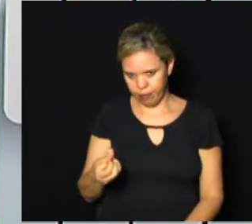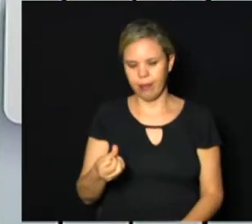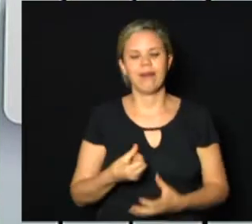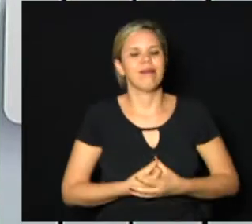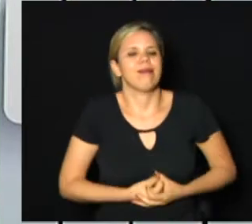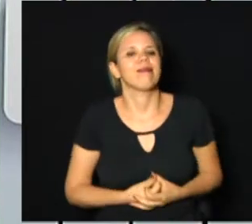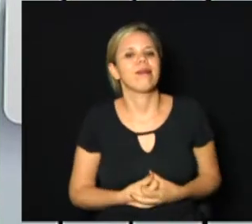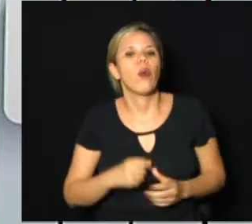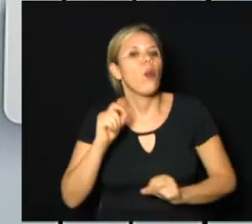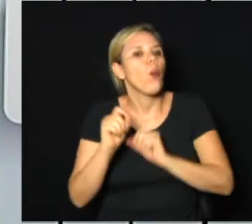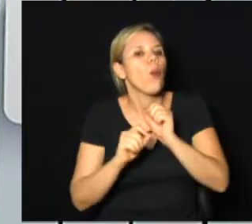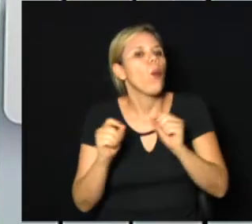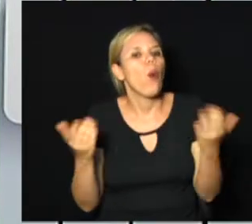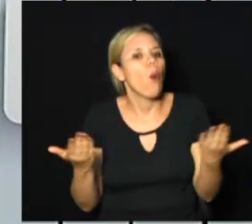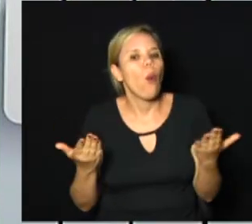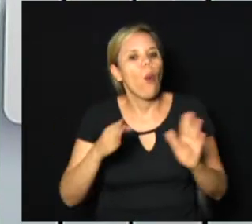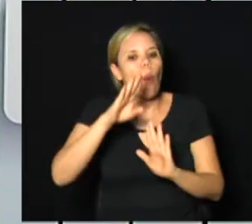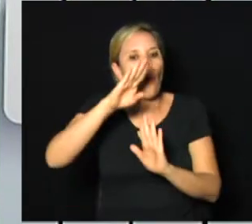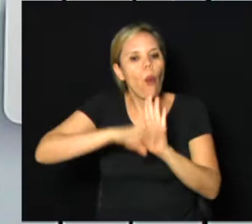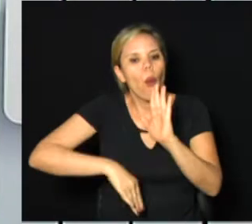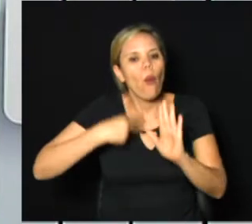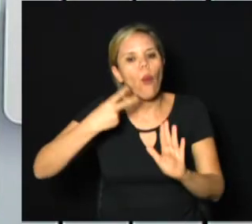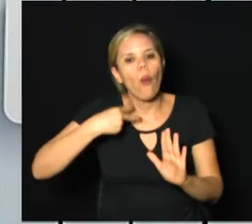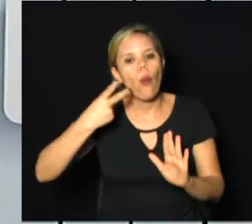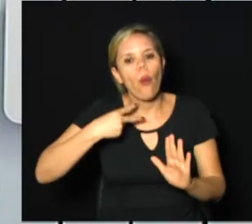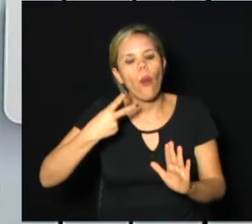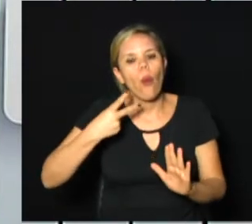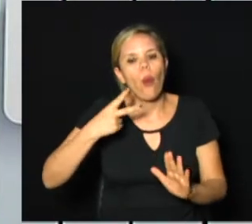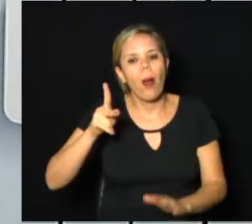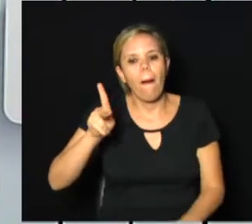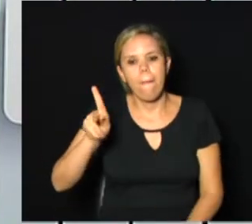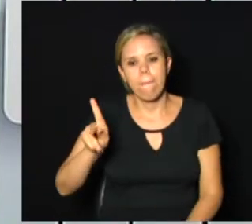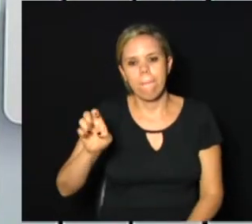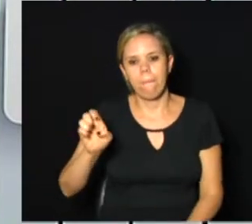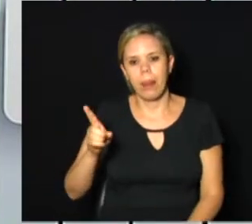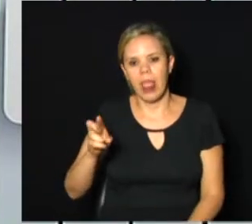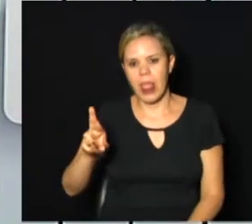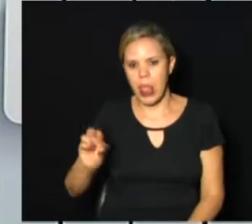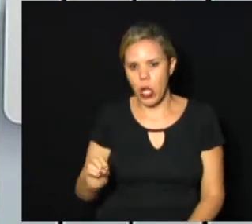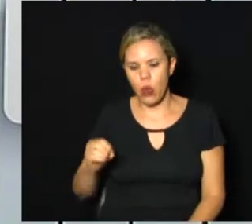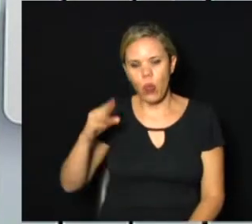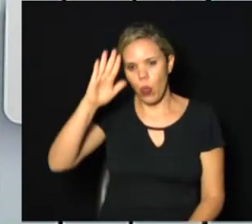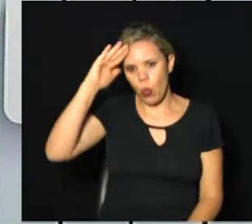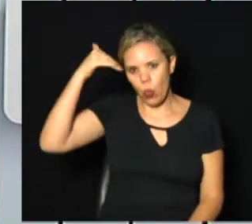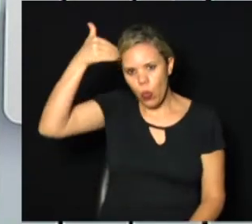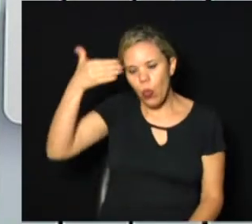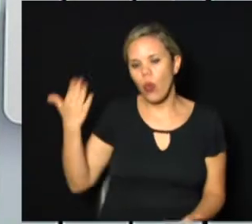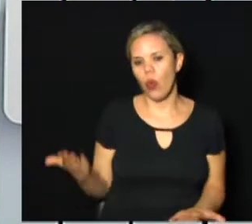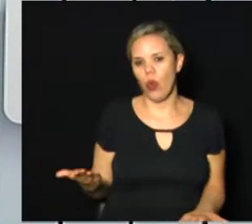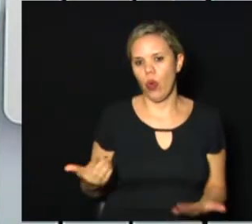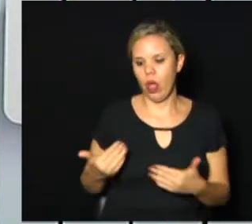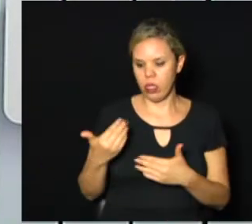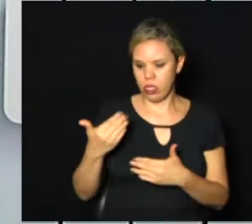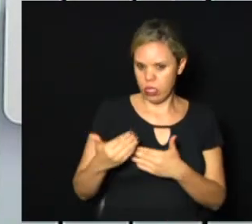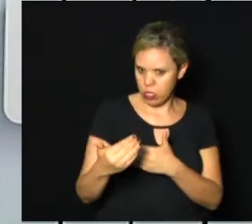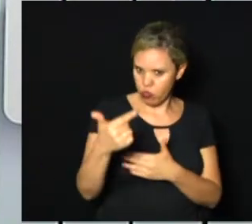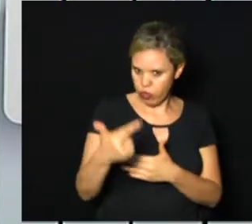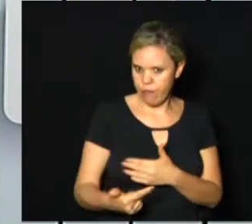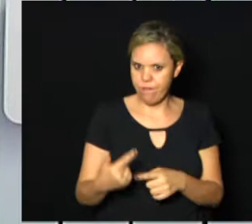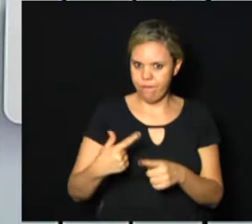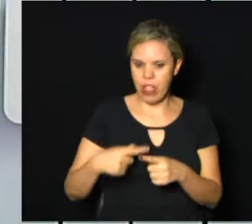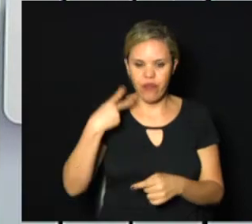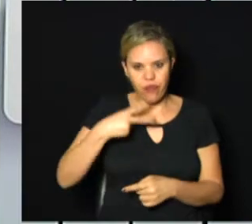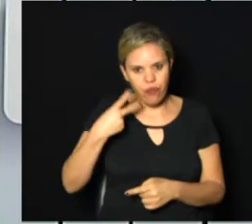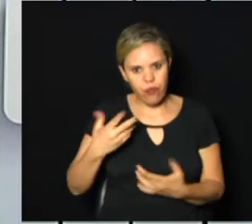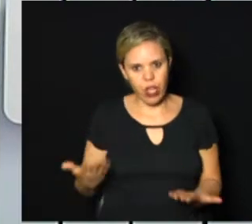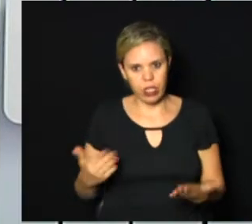978293776. E quem está em pauta agora é o vereador Pedro Tourinho, que está no segundo mandato consecutivo aqui na Câmara.